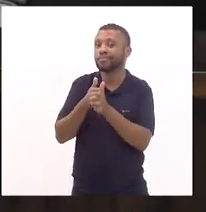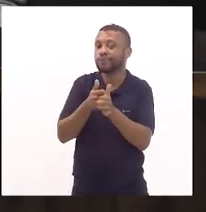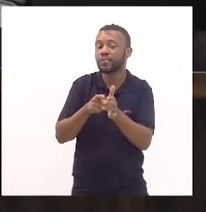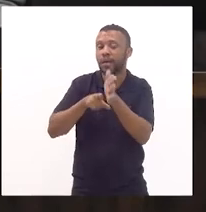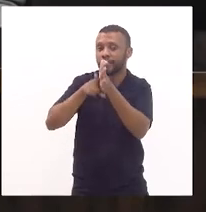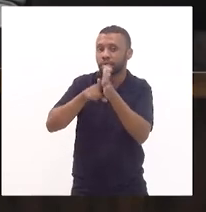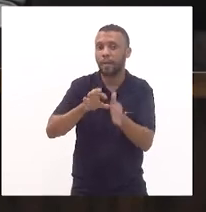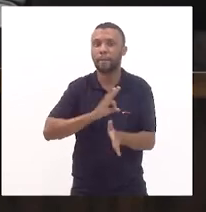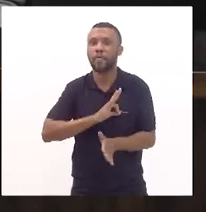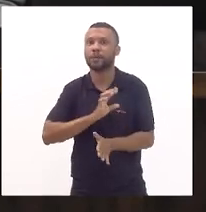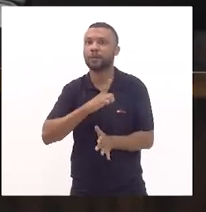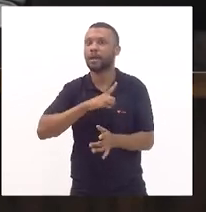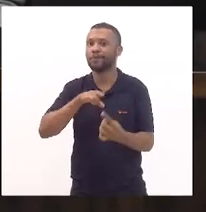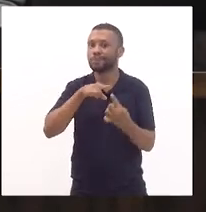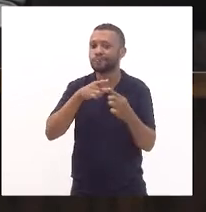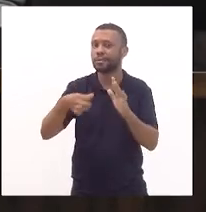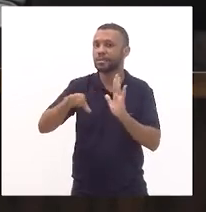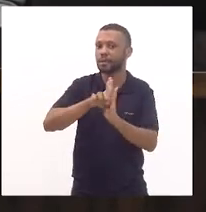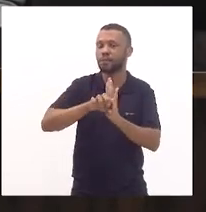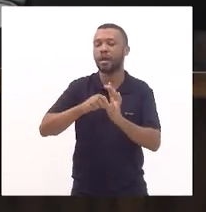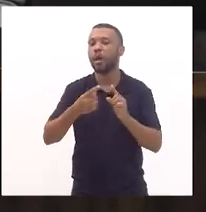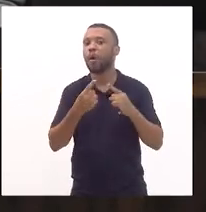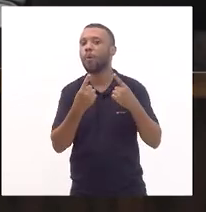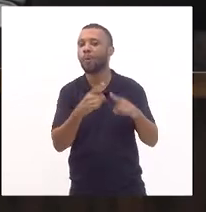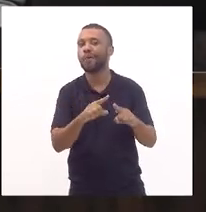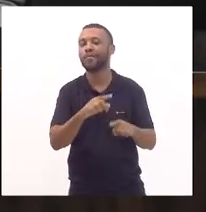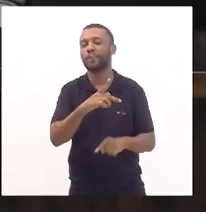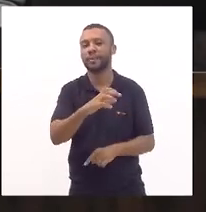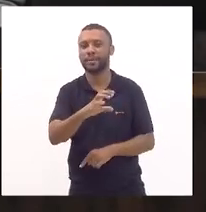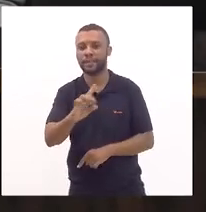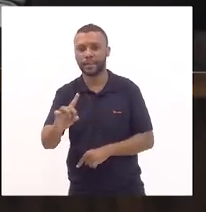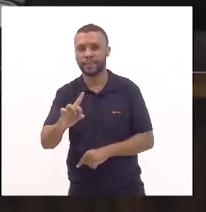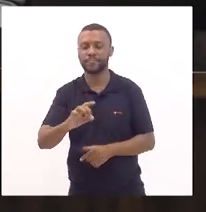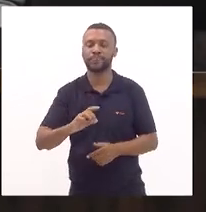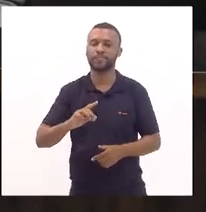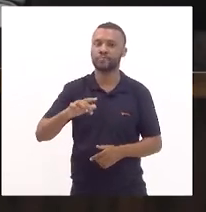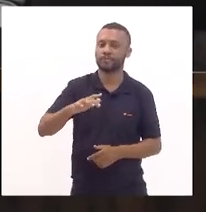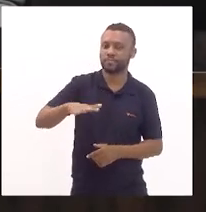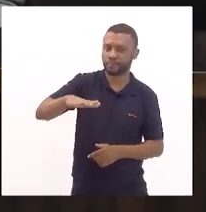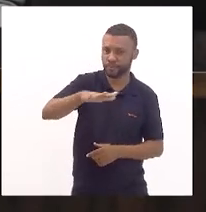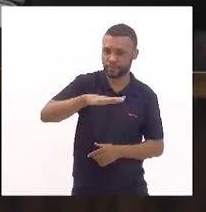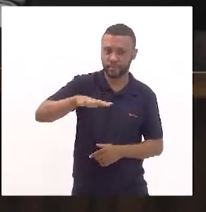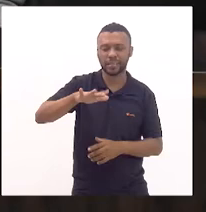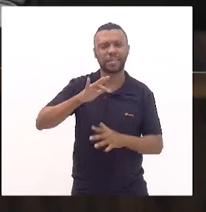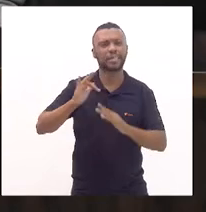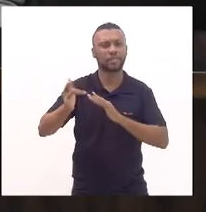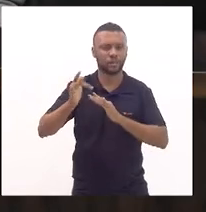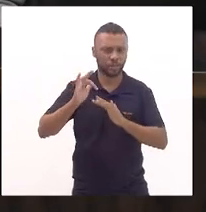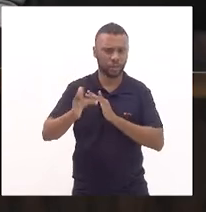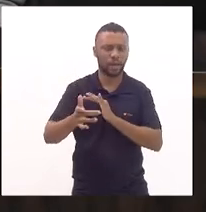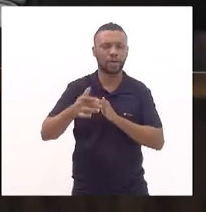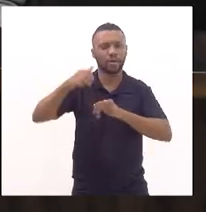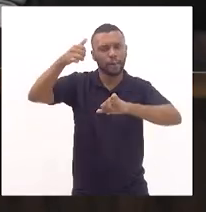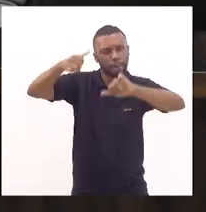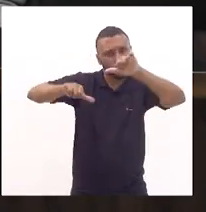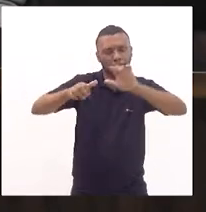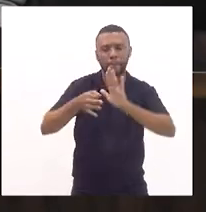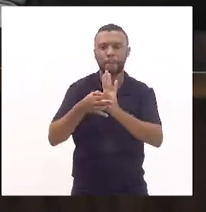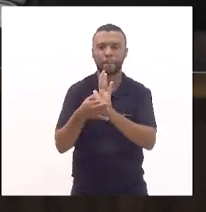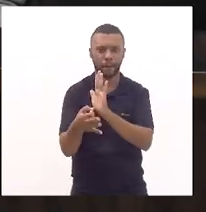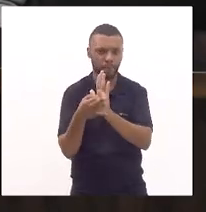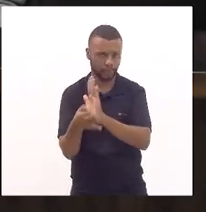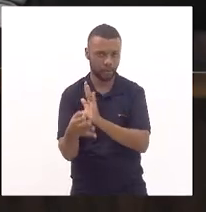que vise a apuração de crime praticado contra pessoa portadora de deficiência nas redes sociais. Pareceres da Comissão de Constituição e Justiça